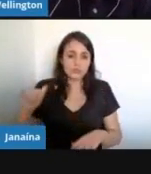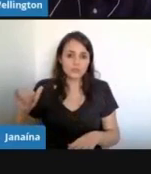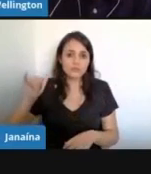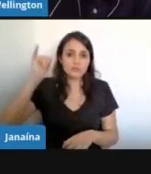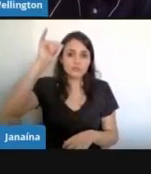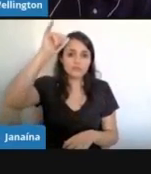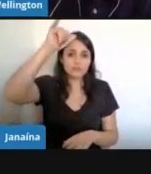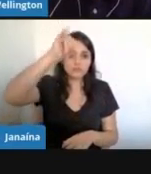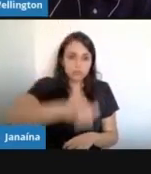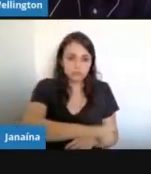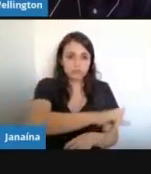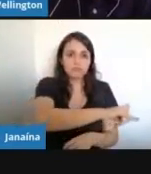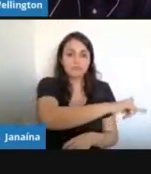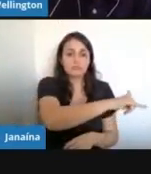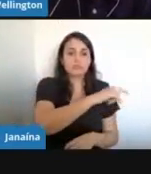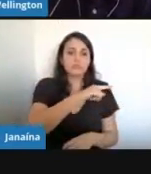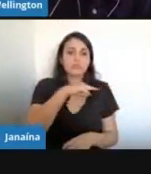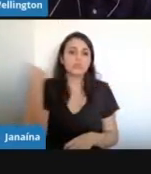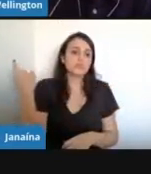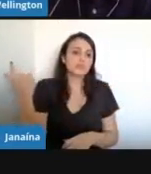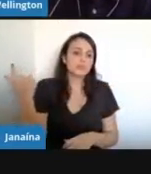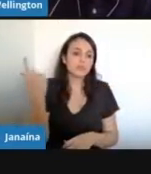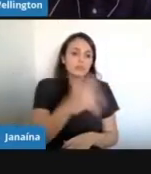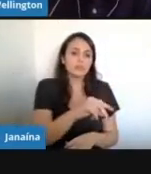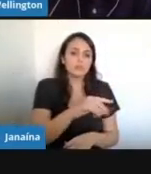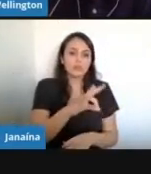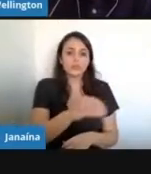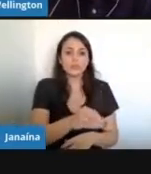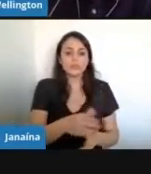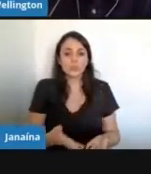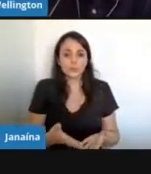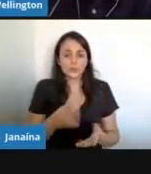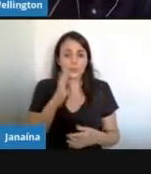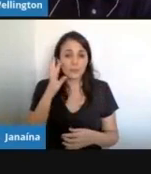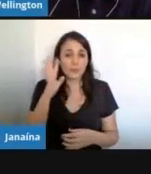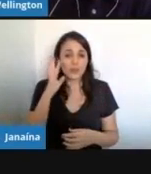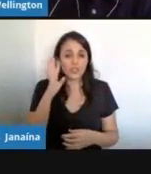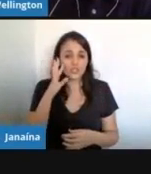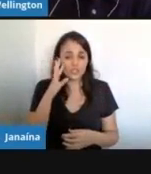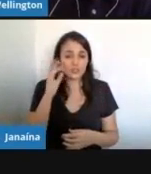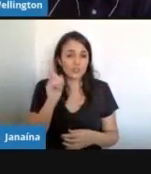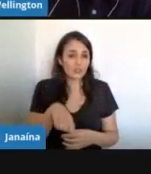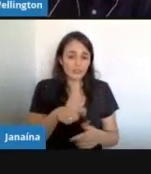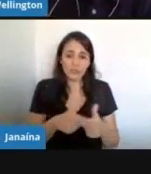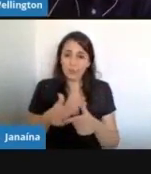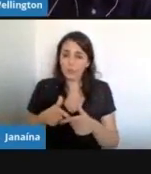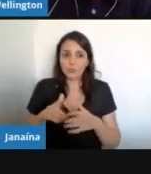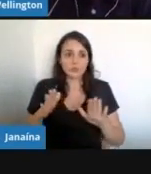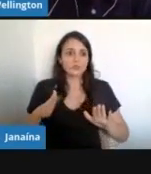caíssem ao mesmo tempo. Imaginem, 405 aviões caindo, né? É realmente um impacto enorme, muito